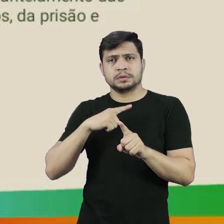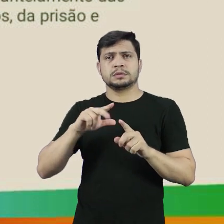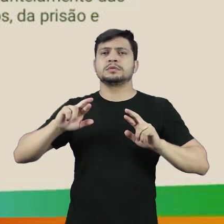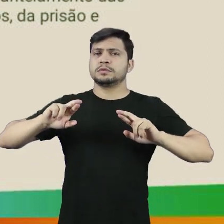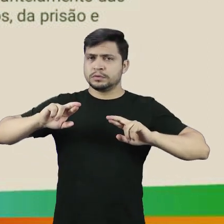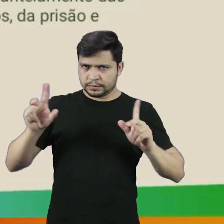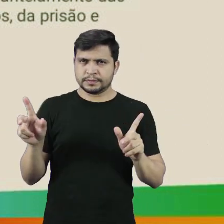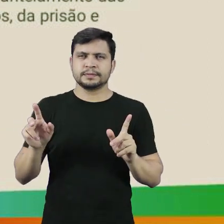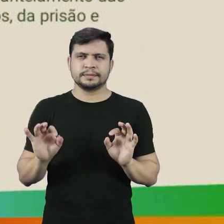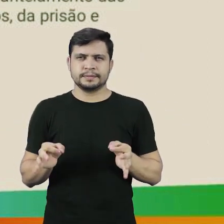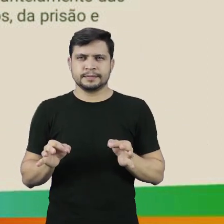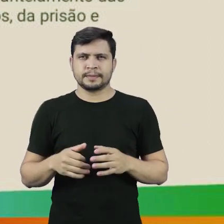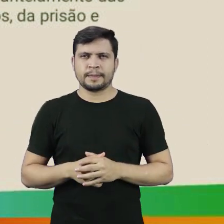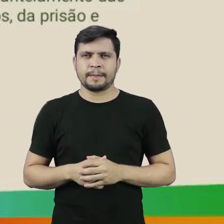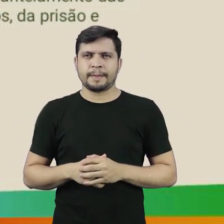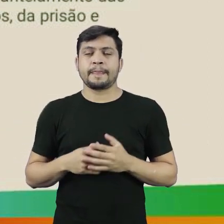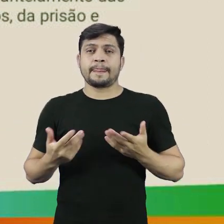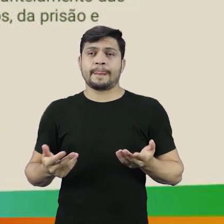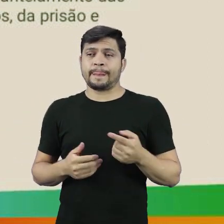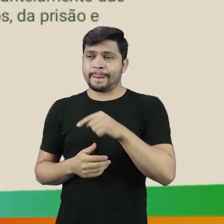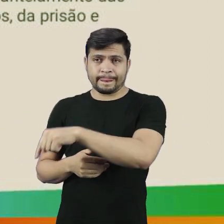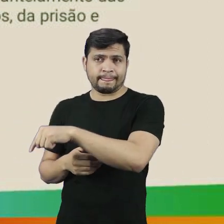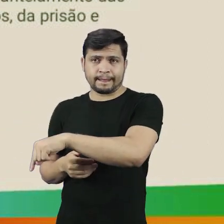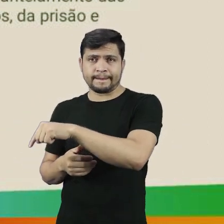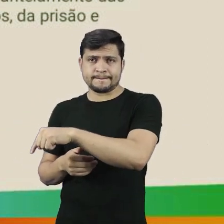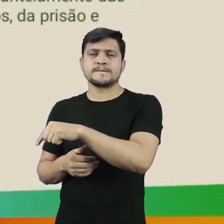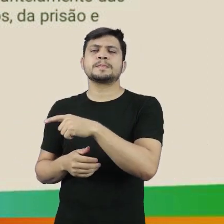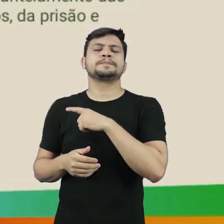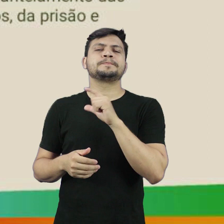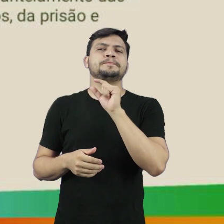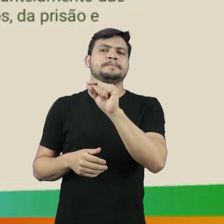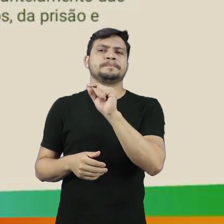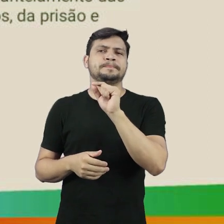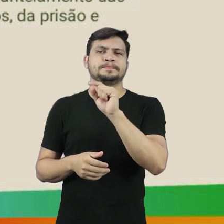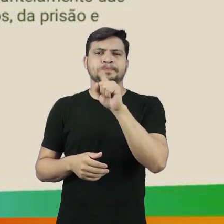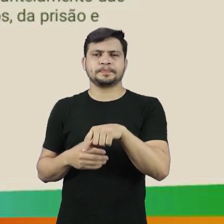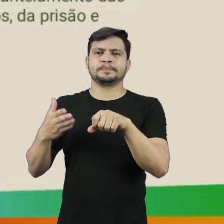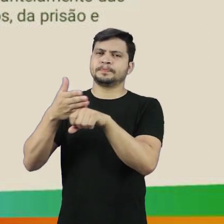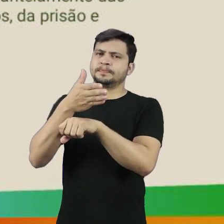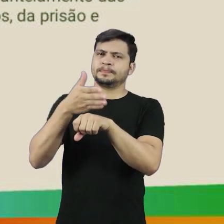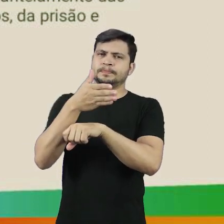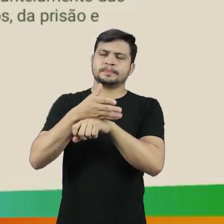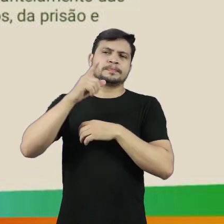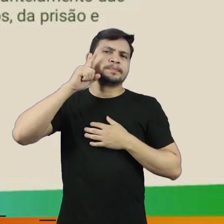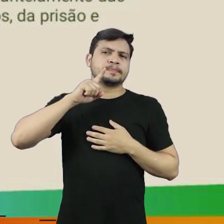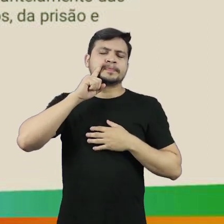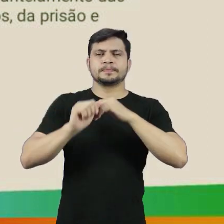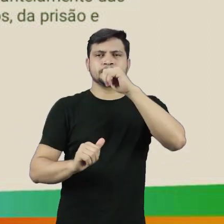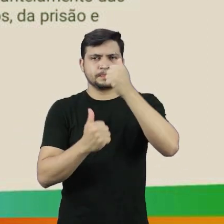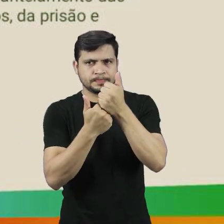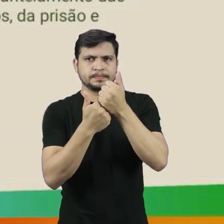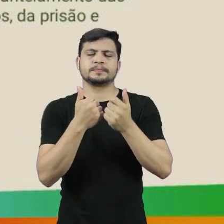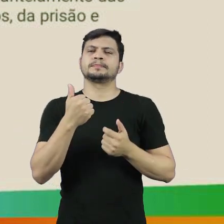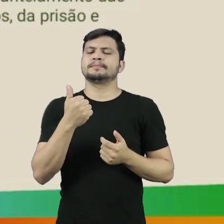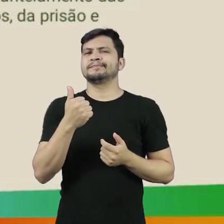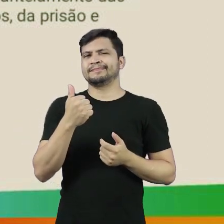também. Desses aspectos singulares entre as três, a gente vai ter, por exemplo, a participação dos Estados Unidos apoiando o golpe. Das